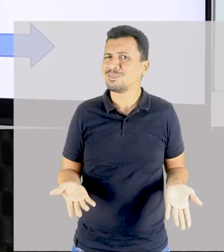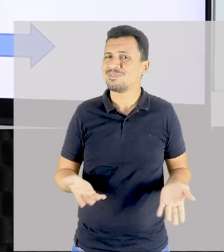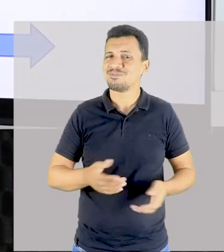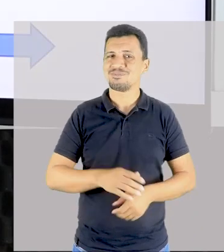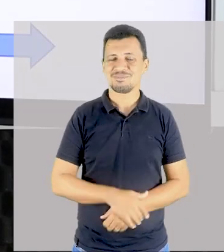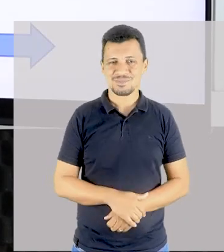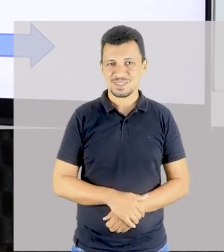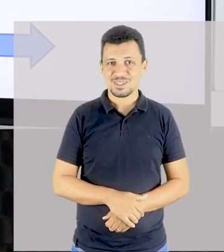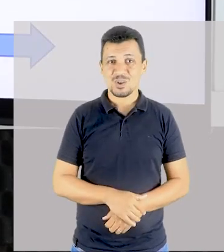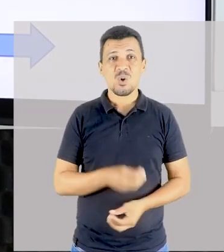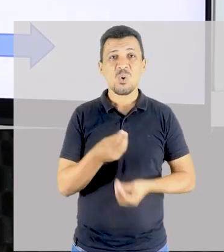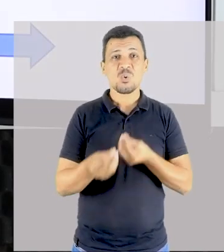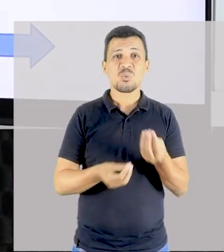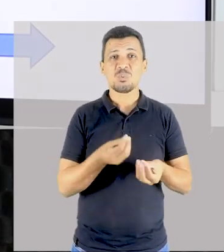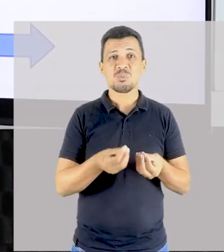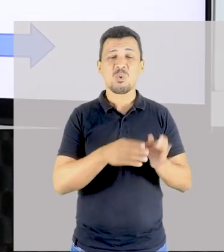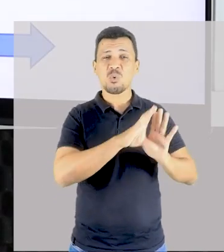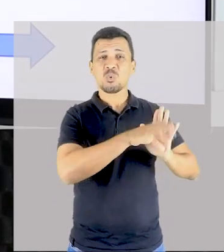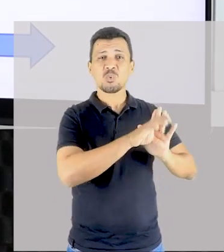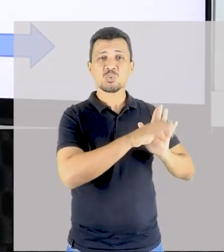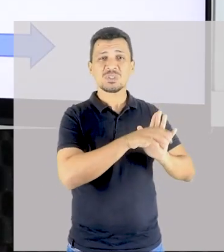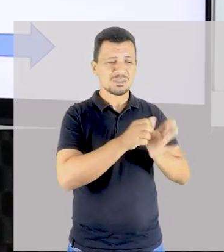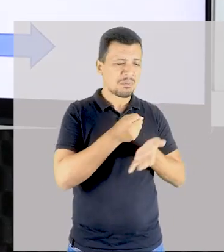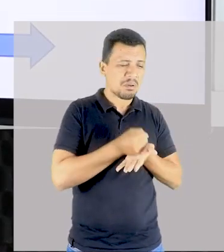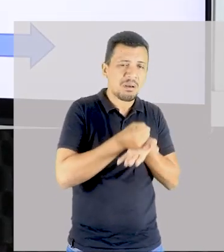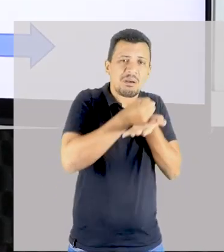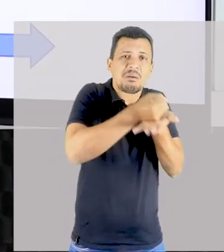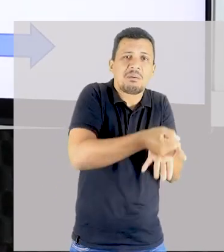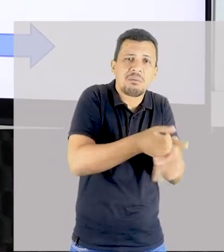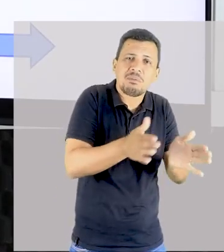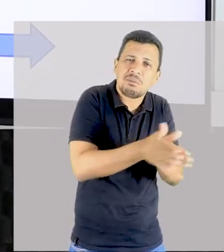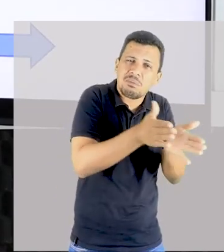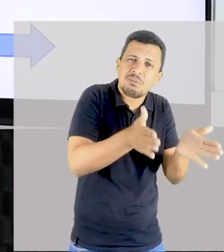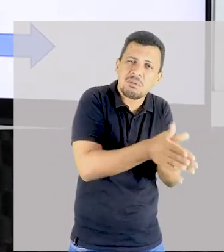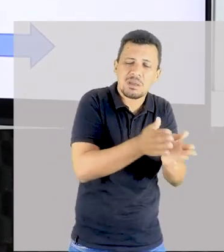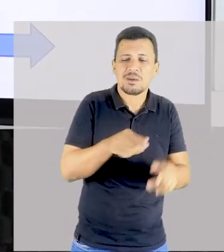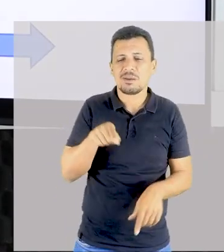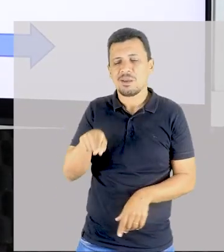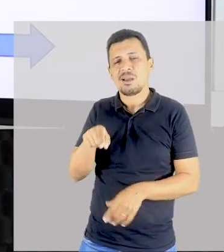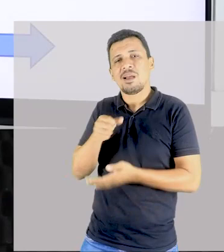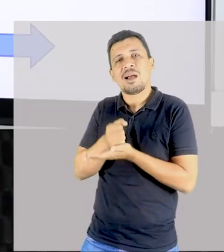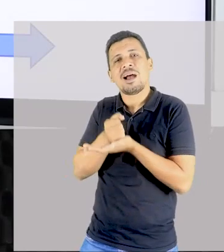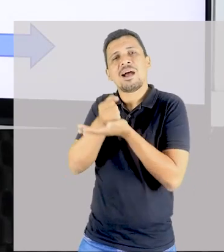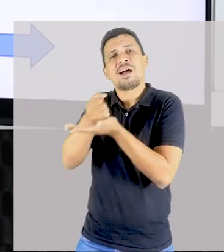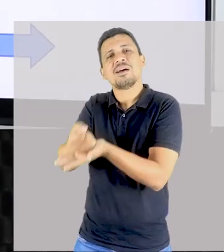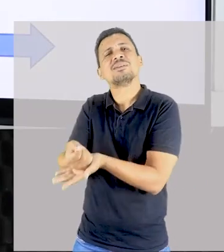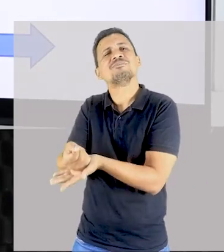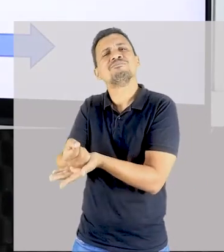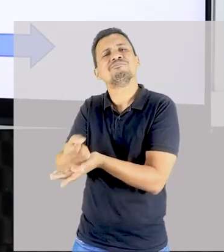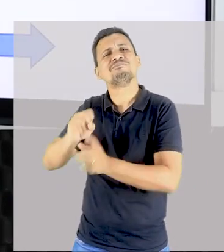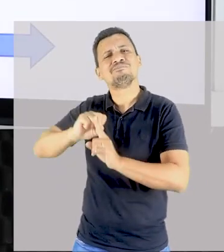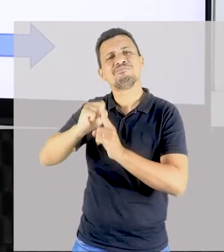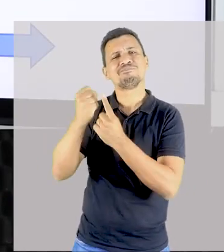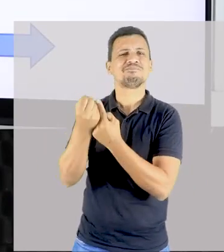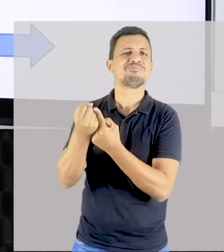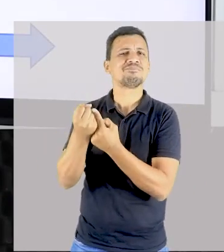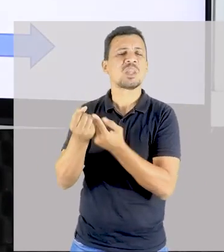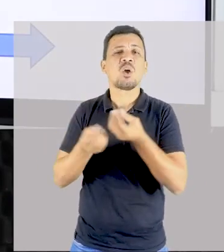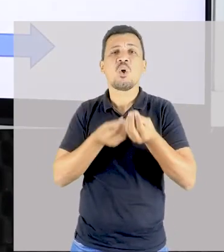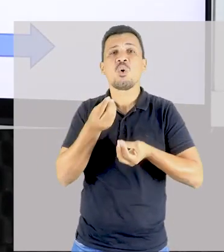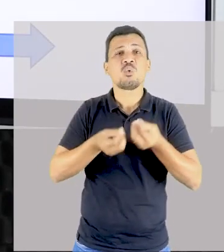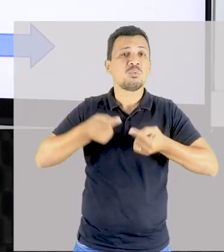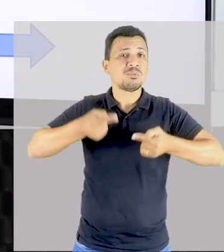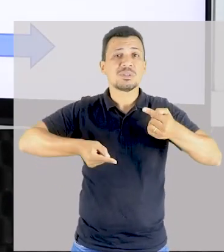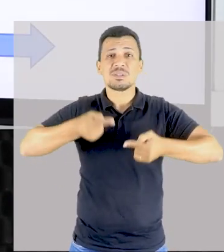como é que essa definição de assistencialismo de assistência social como é que essas políticas públicas que a gente